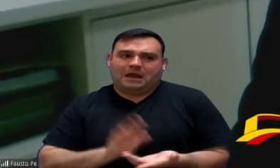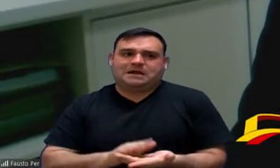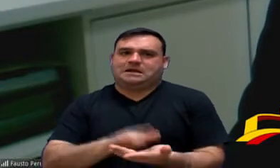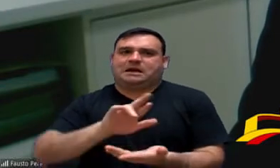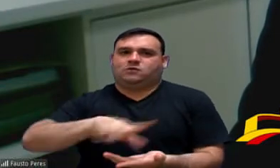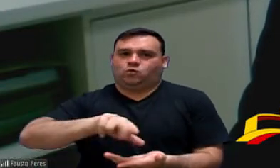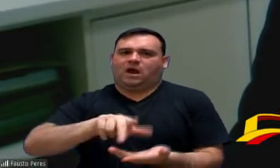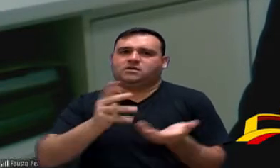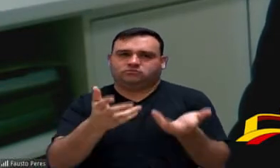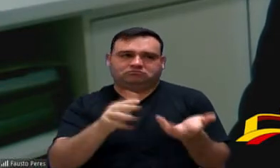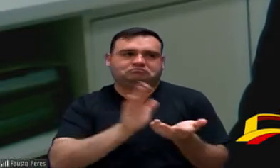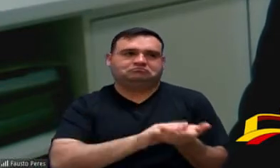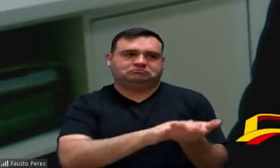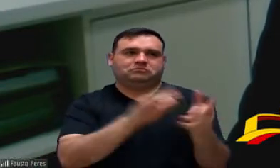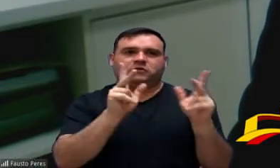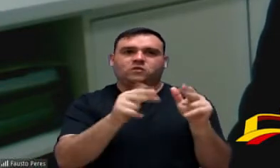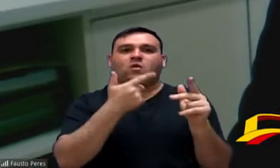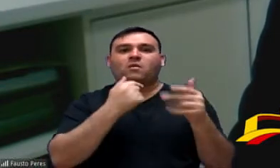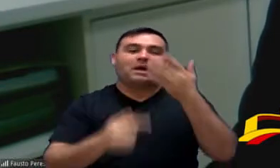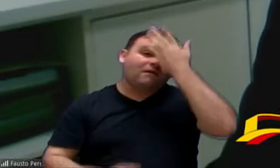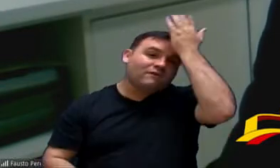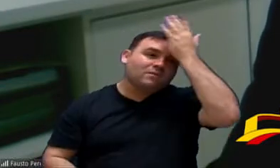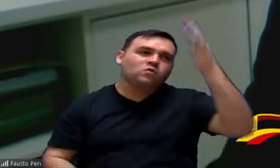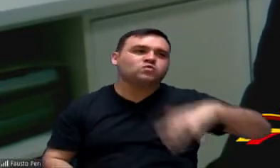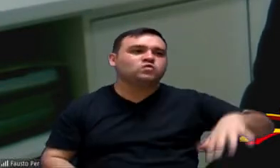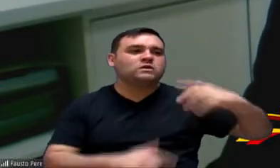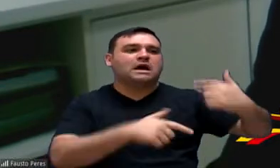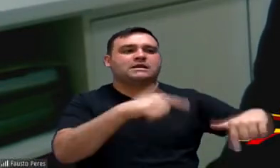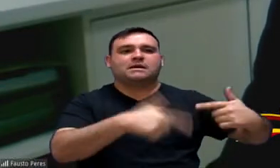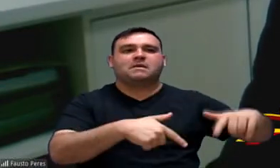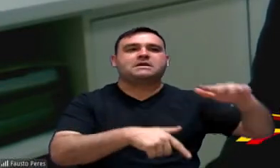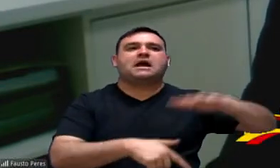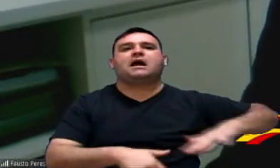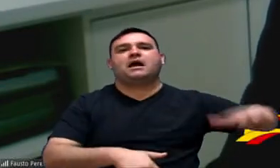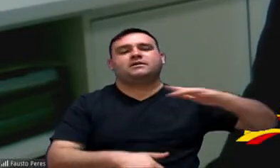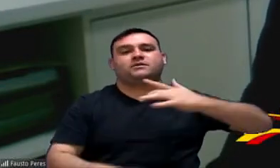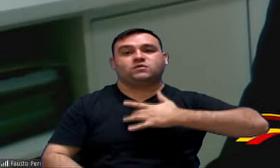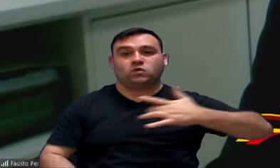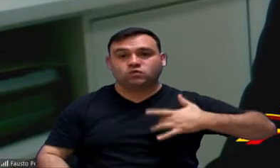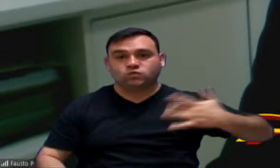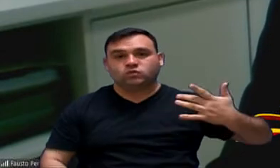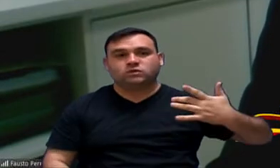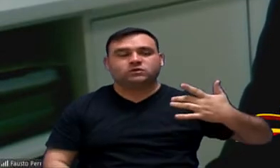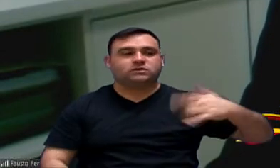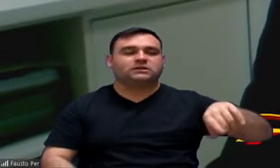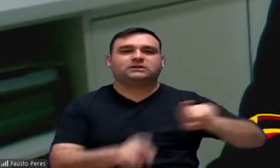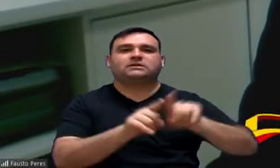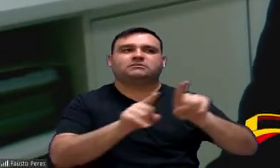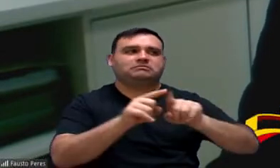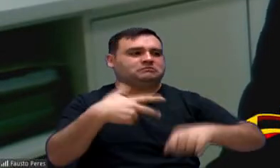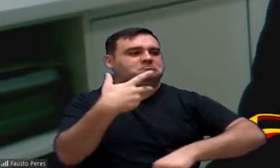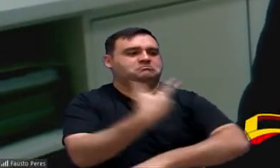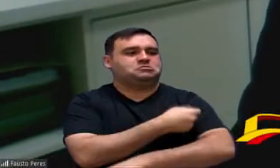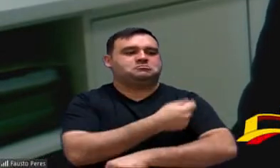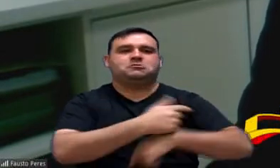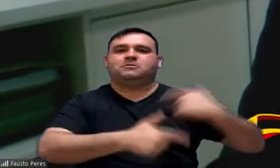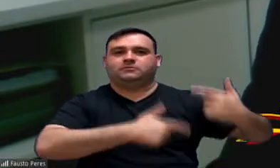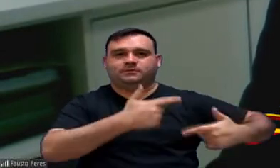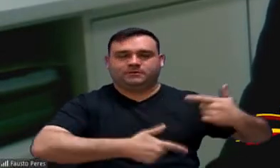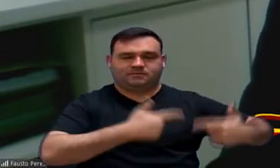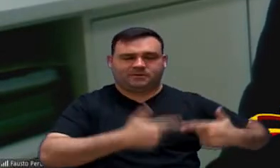também quero parabenizar aí, como o Fábio Simoa falou, todos os agentes que estão trabalhando aí, né, nos postos de vacinação aí, em